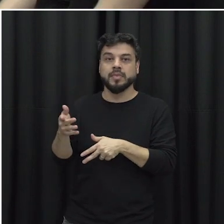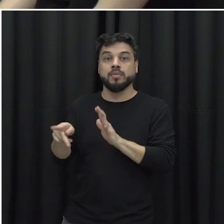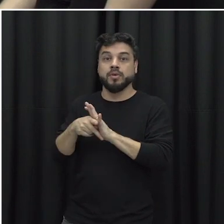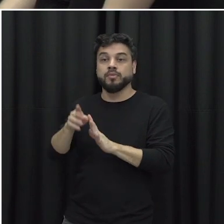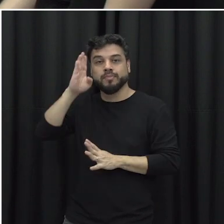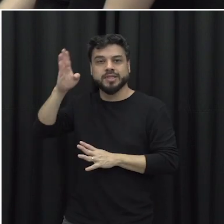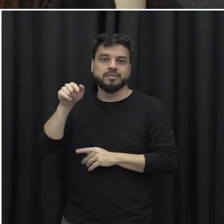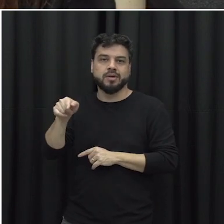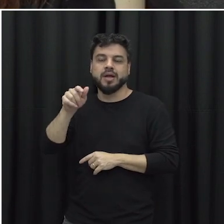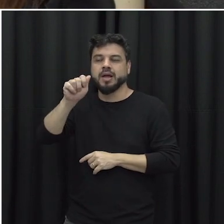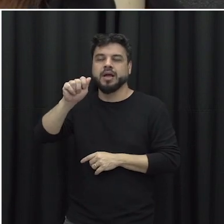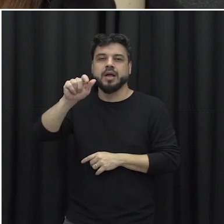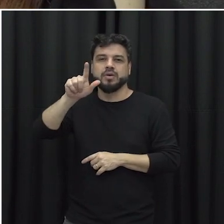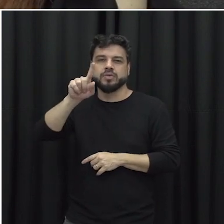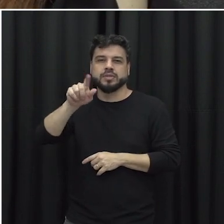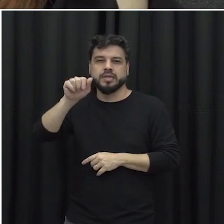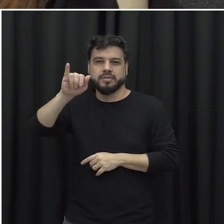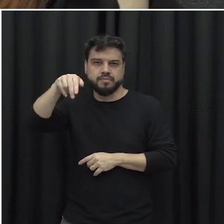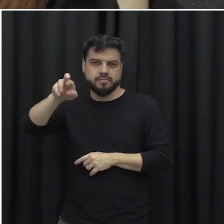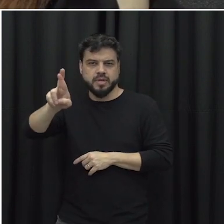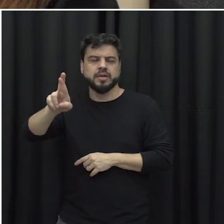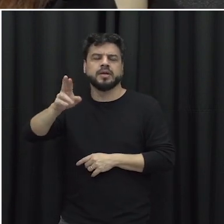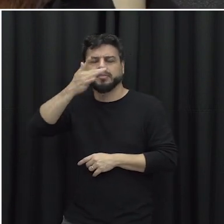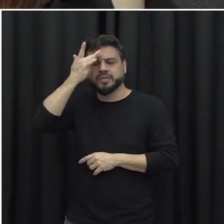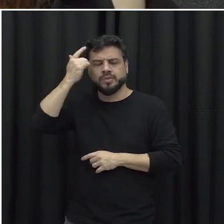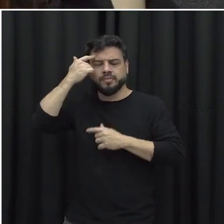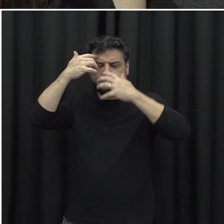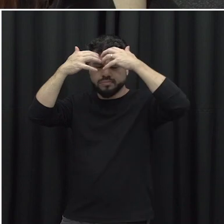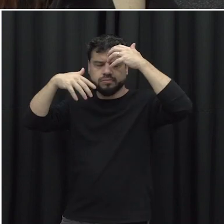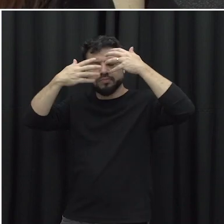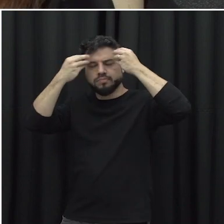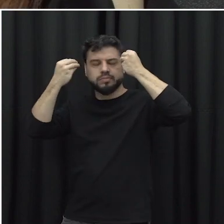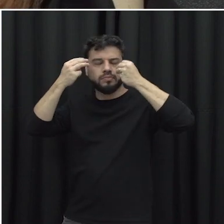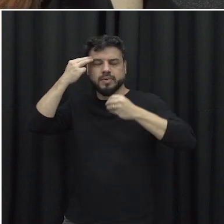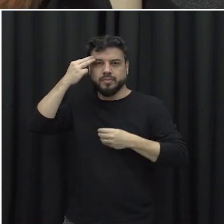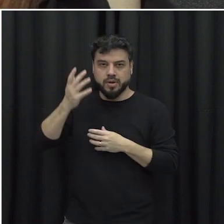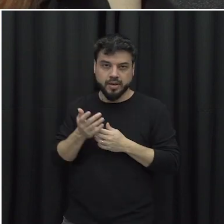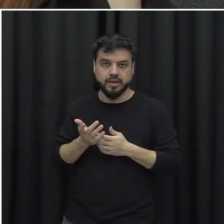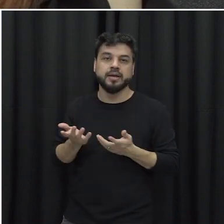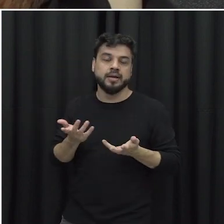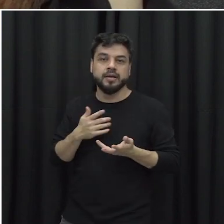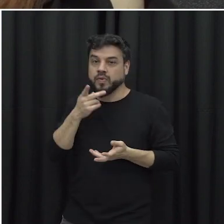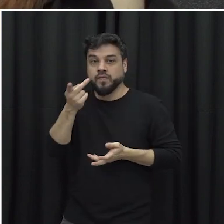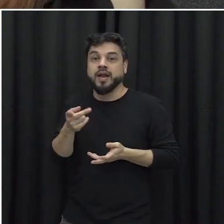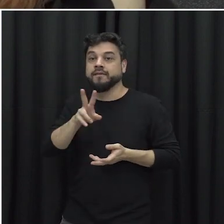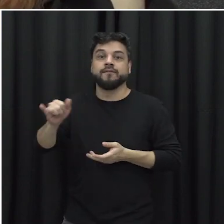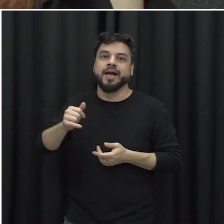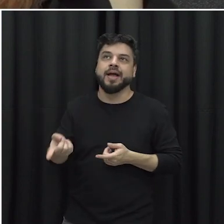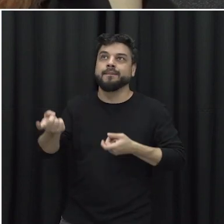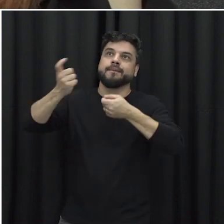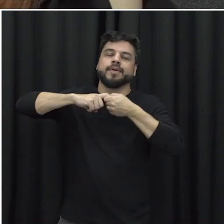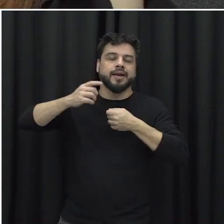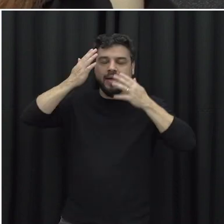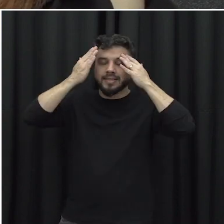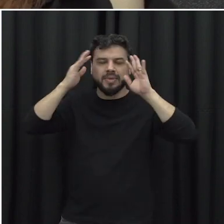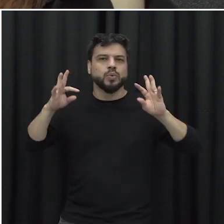o Alzheimer também é uma piora cognitiva, o paciente perde a memória. A gente não garante que o paciente vai recuperar essa memória perdida, mas